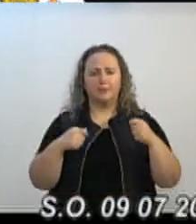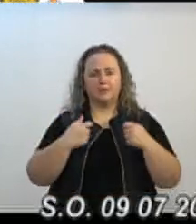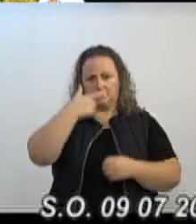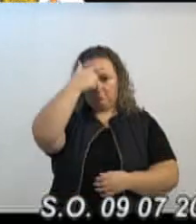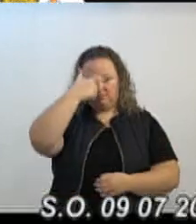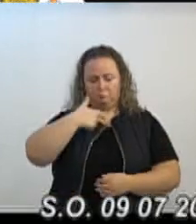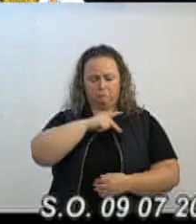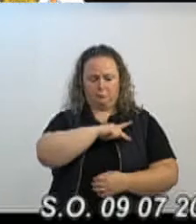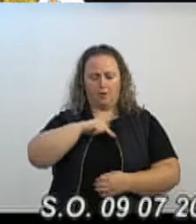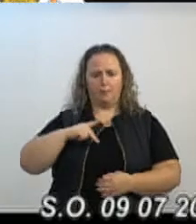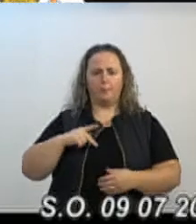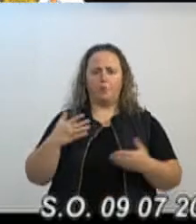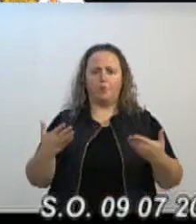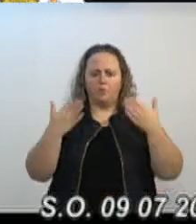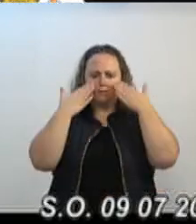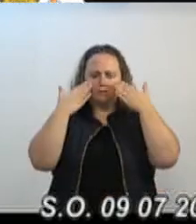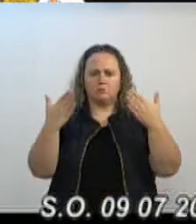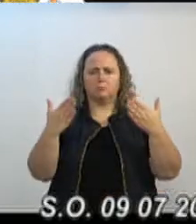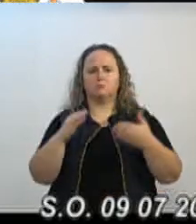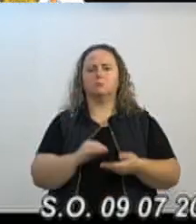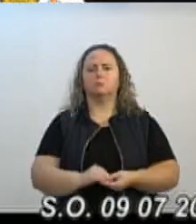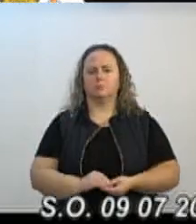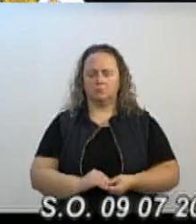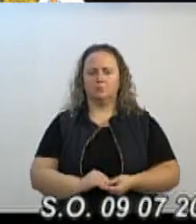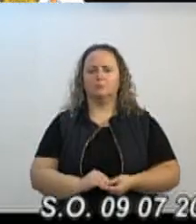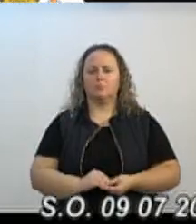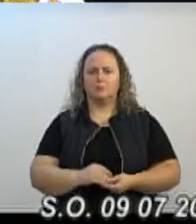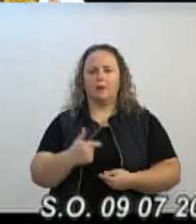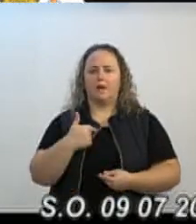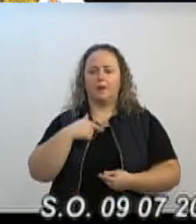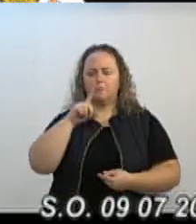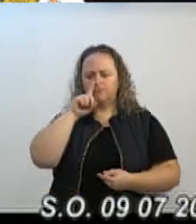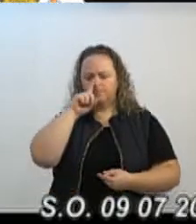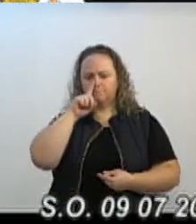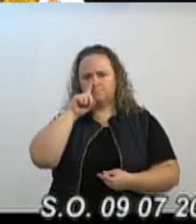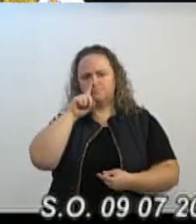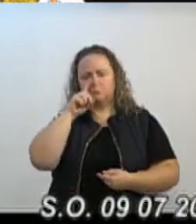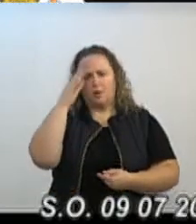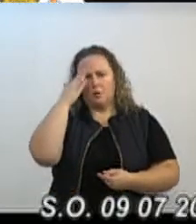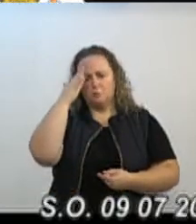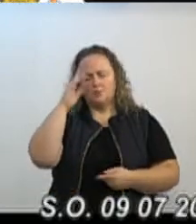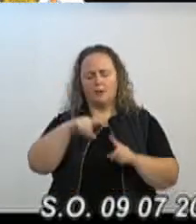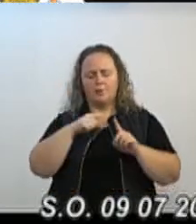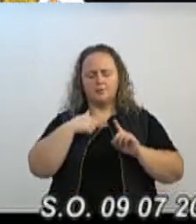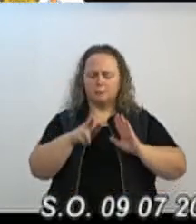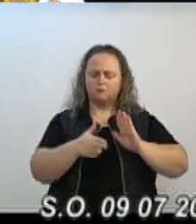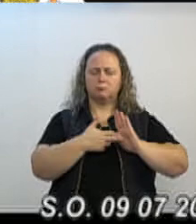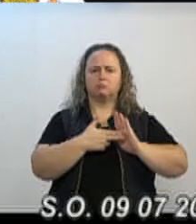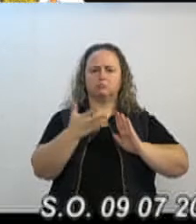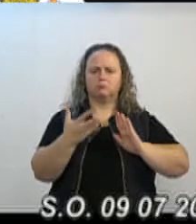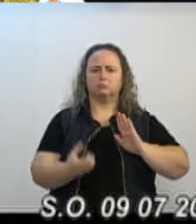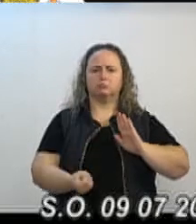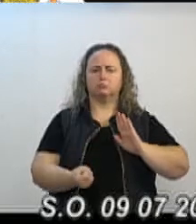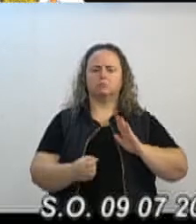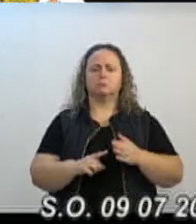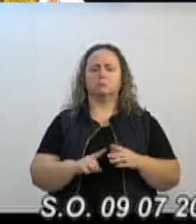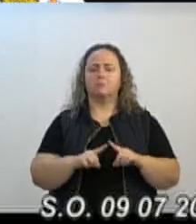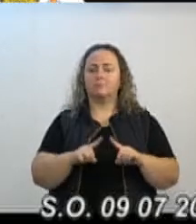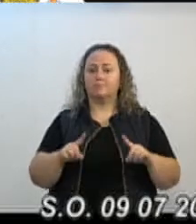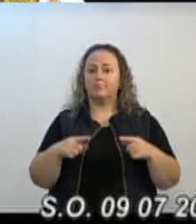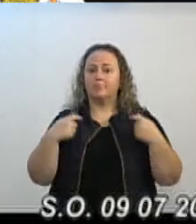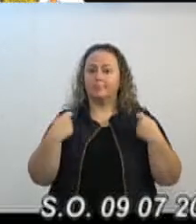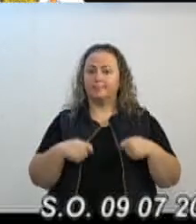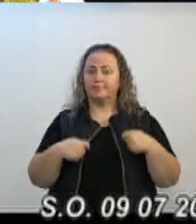eu estou no risco muito grande nesse sentido, de tomar essa postura, e assumo tranquilamente, mas nós precisamos